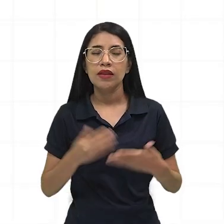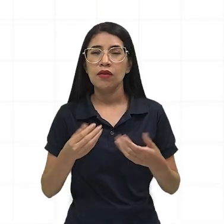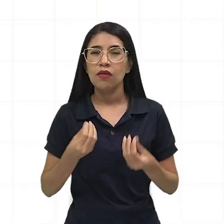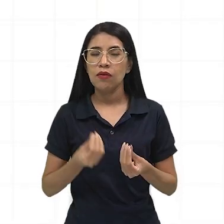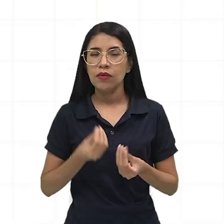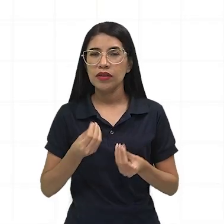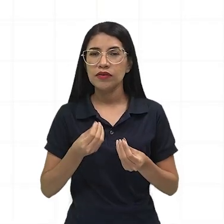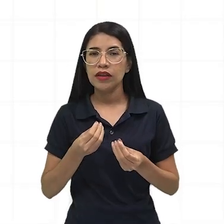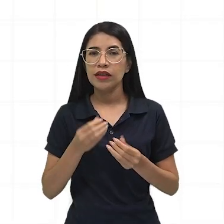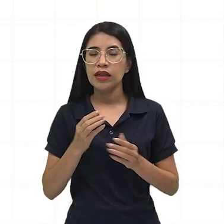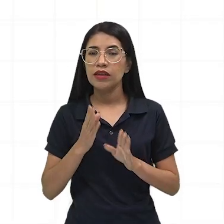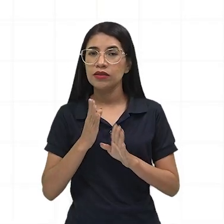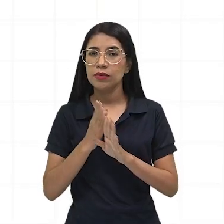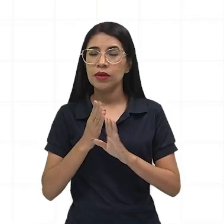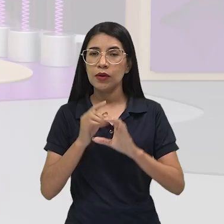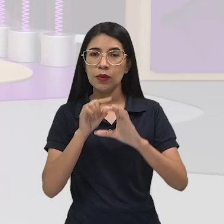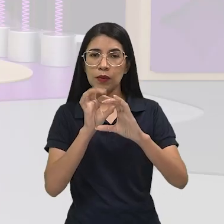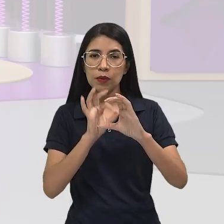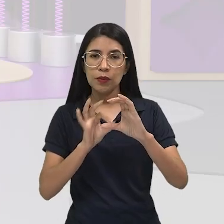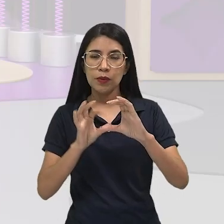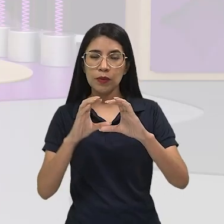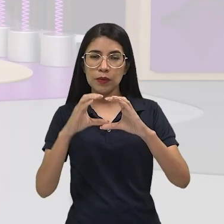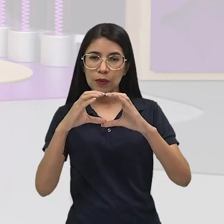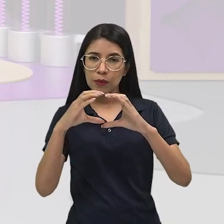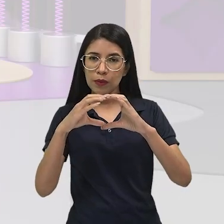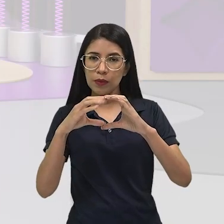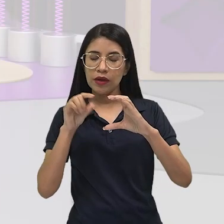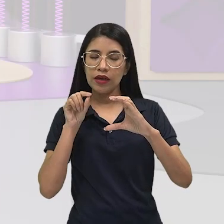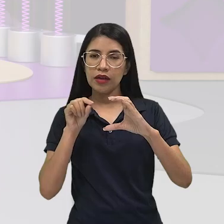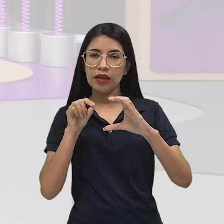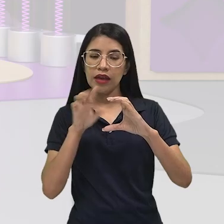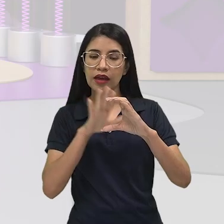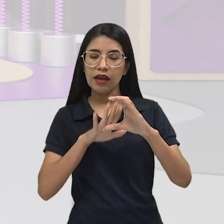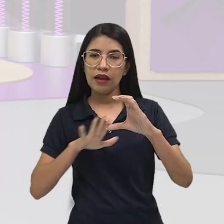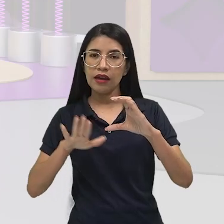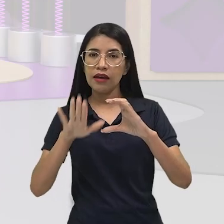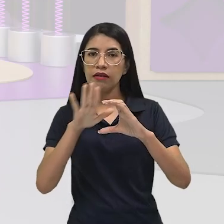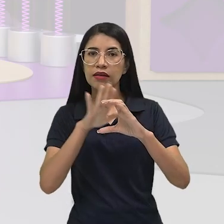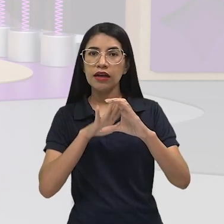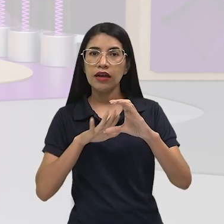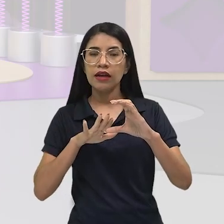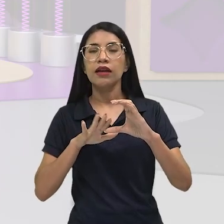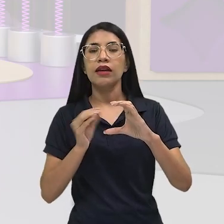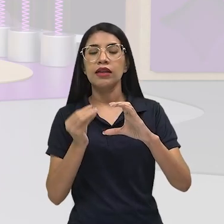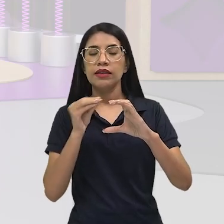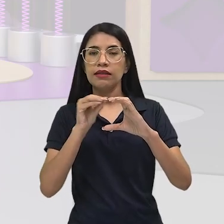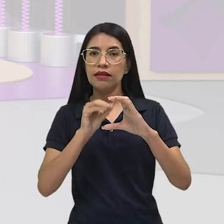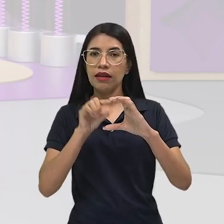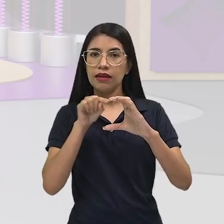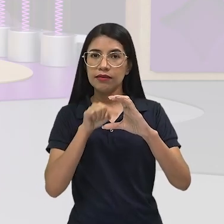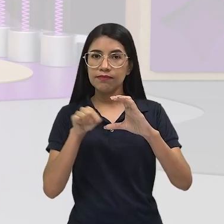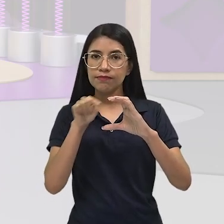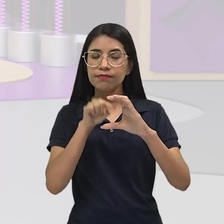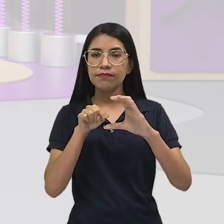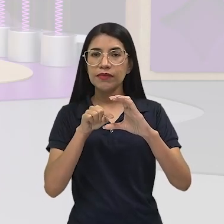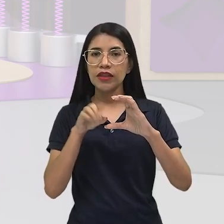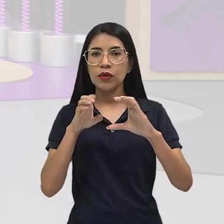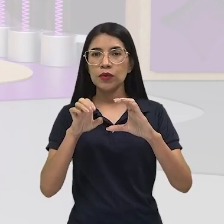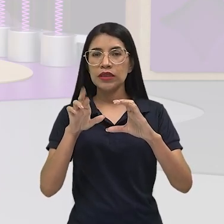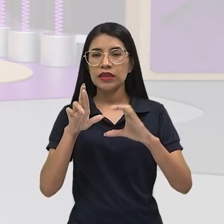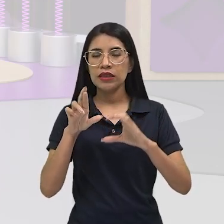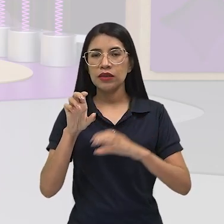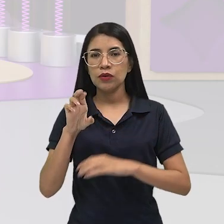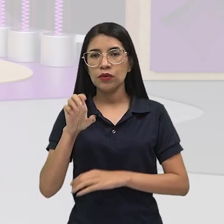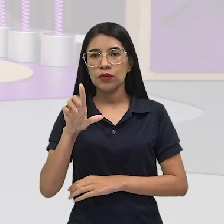círculo nada mais é do que a região interna desse